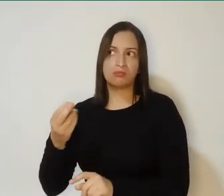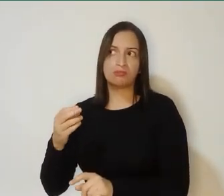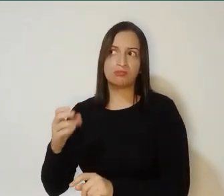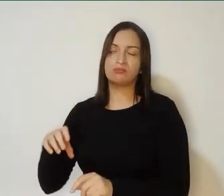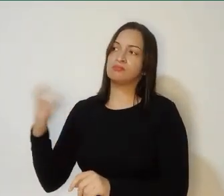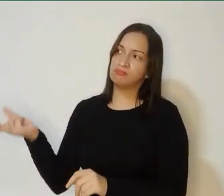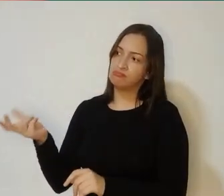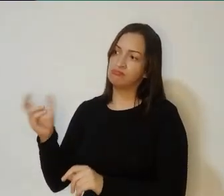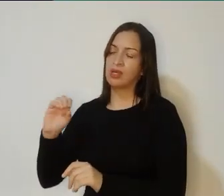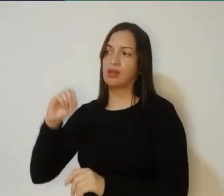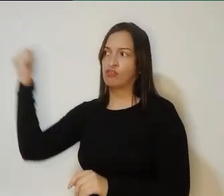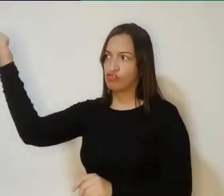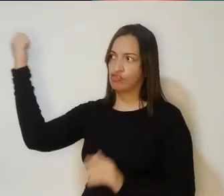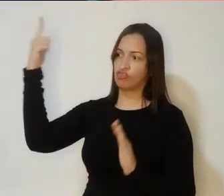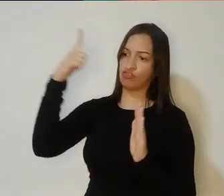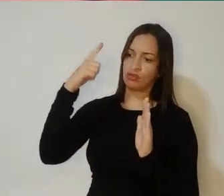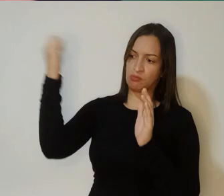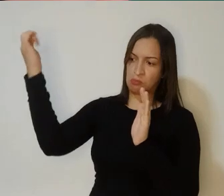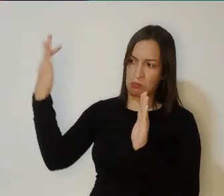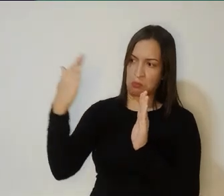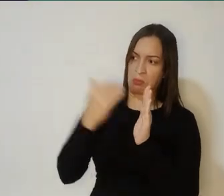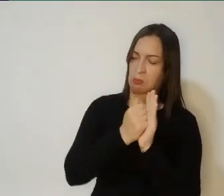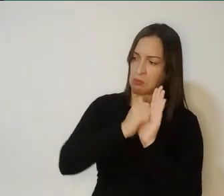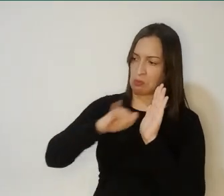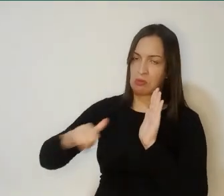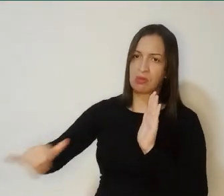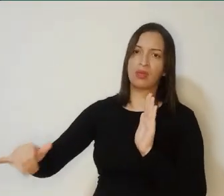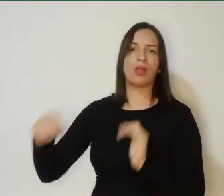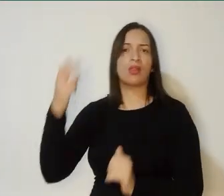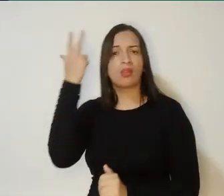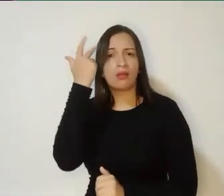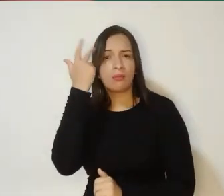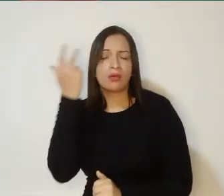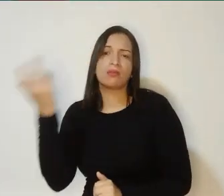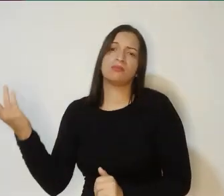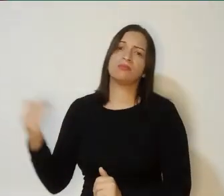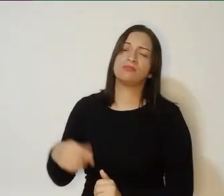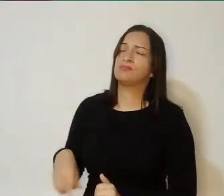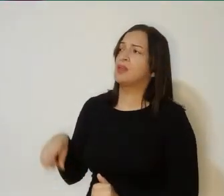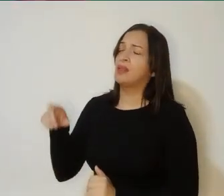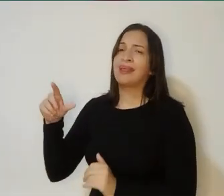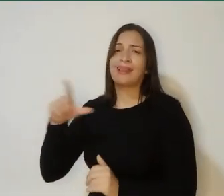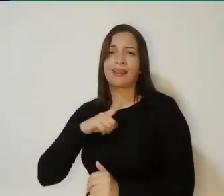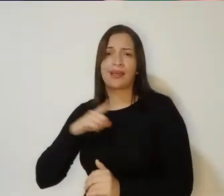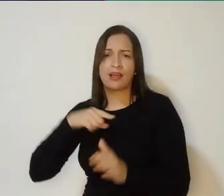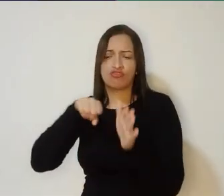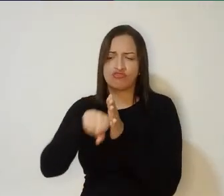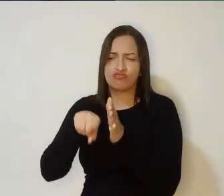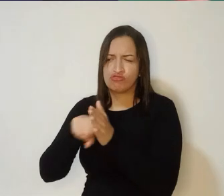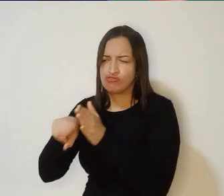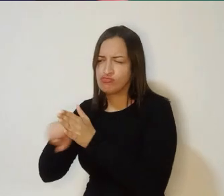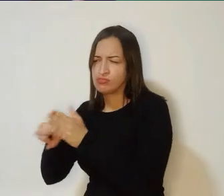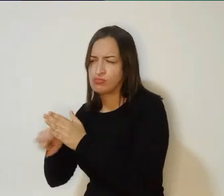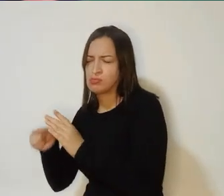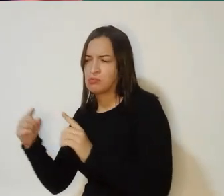olhar do autor, mas no texto não literário é o máximo de comprometimento com a realidade. A gente vê, eles vão trabalhar sempre com